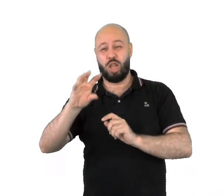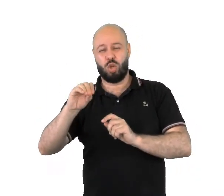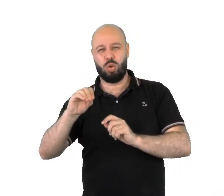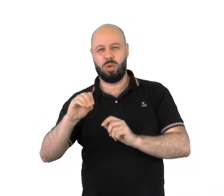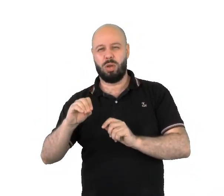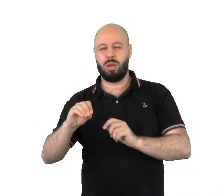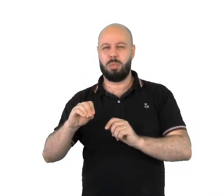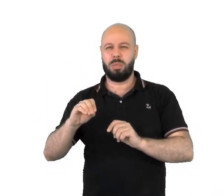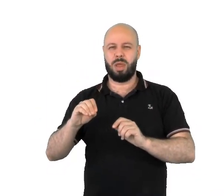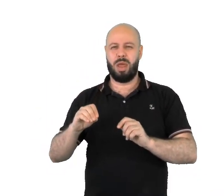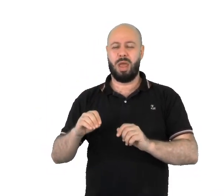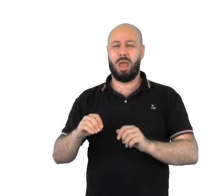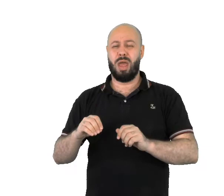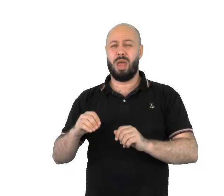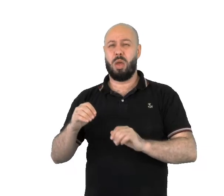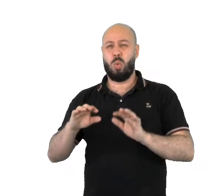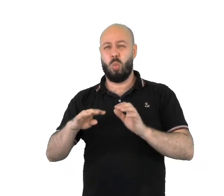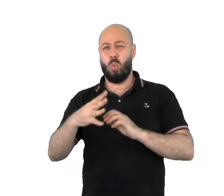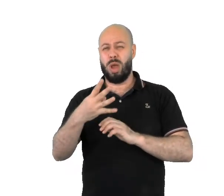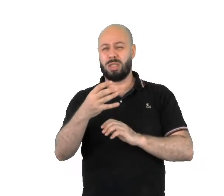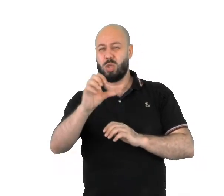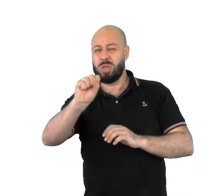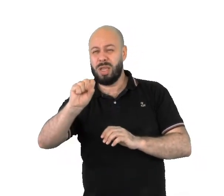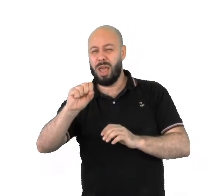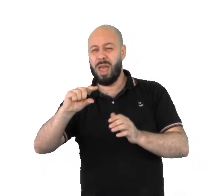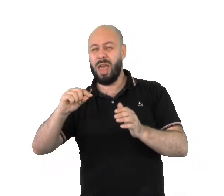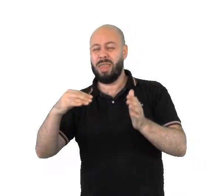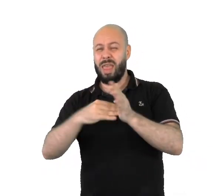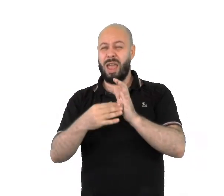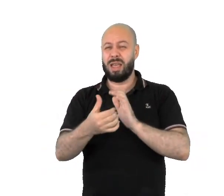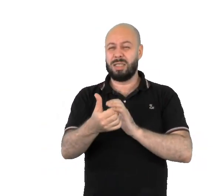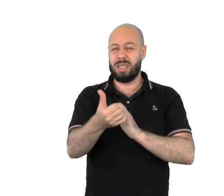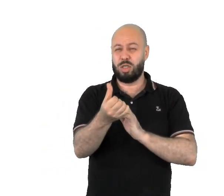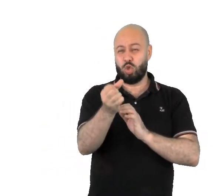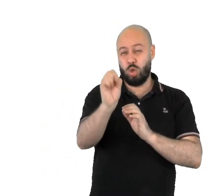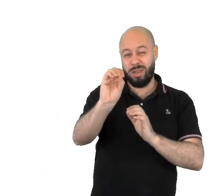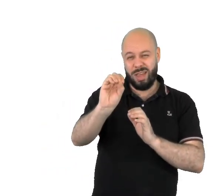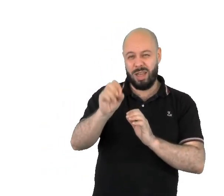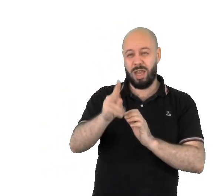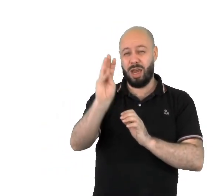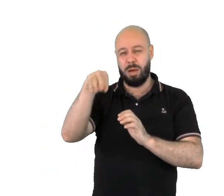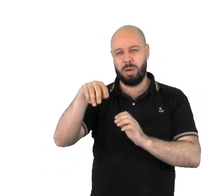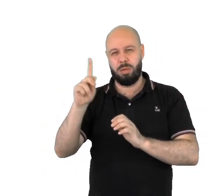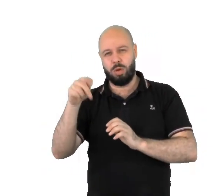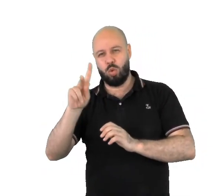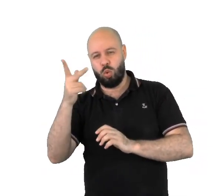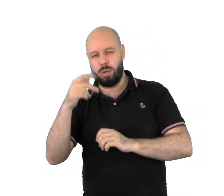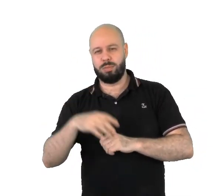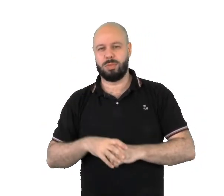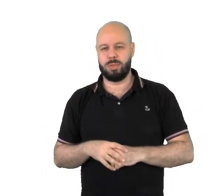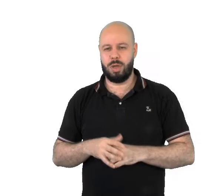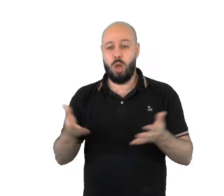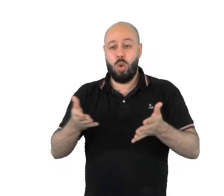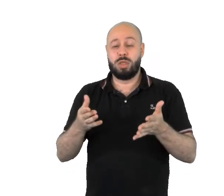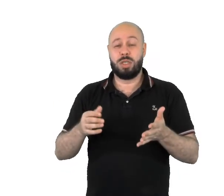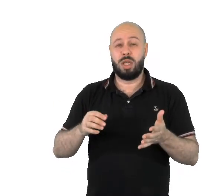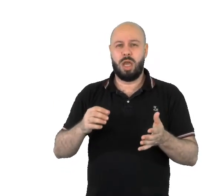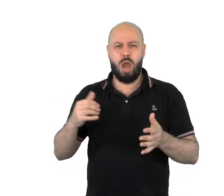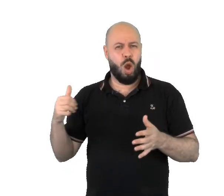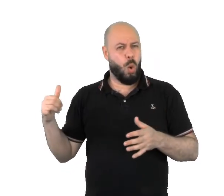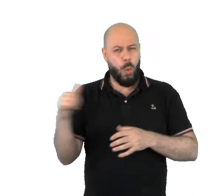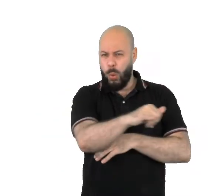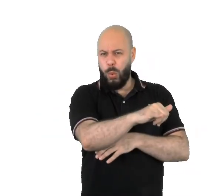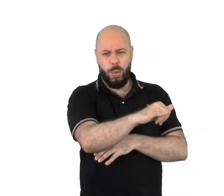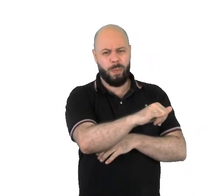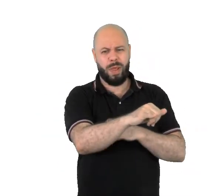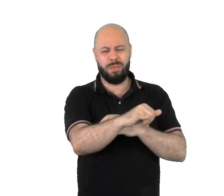a 640 km por hora. É muito mais rápido. E hoje você tem já jatos de passageiro